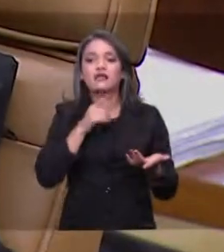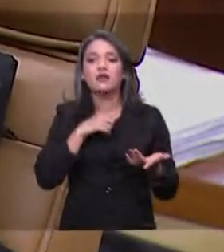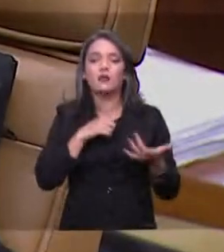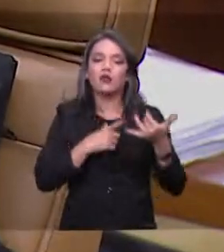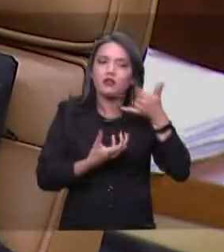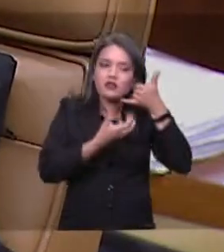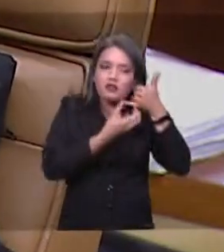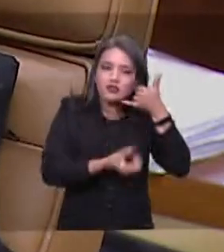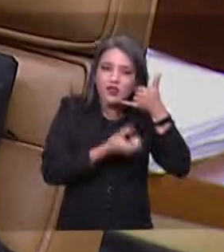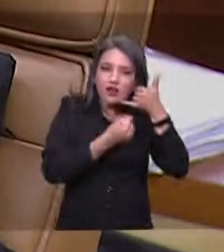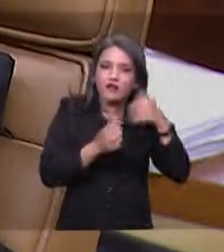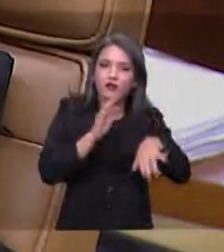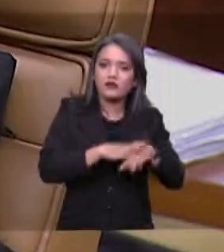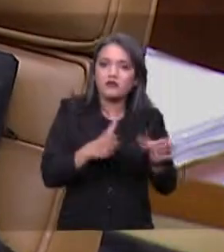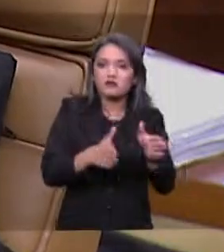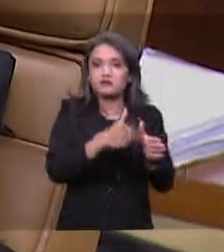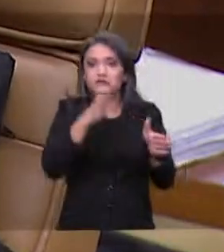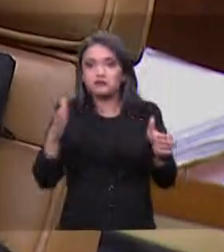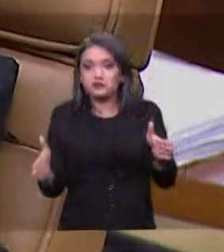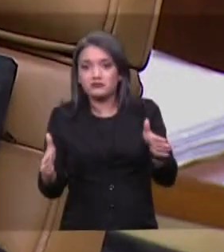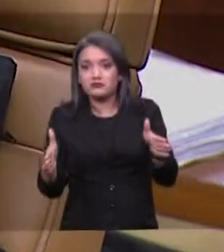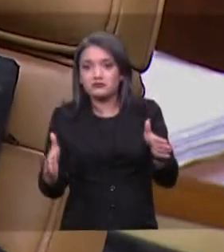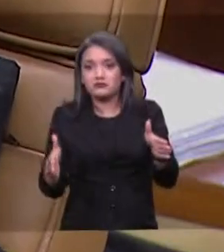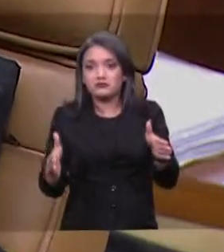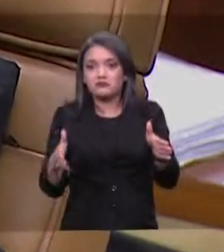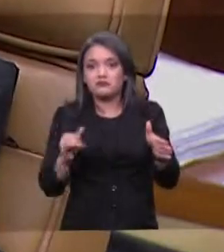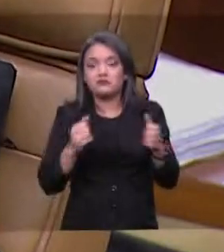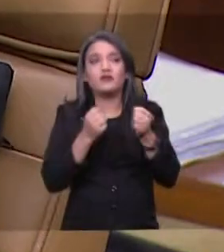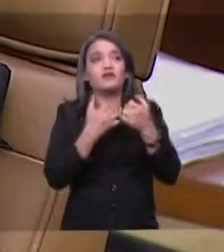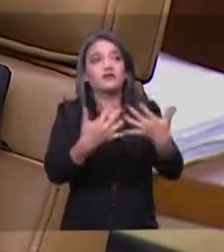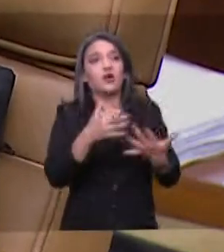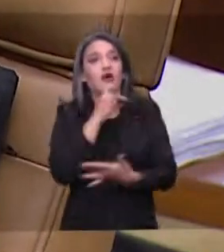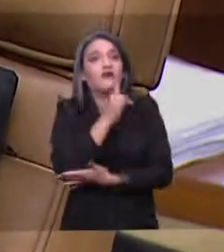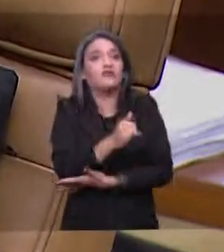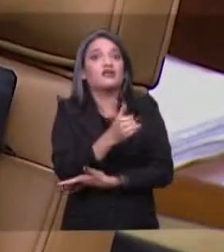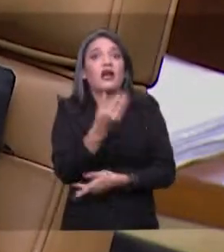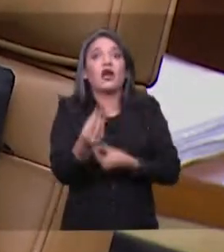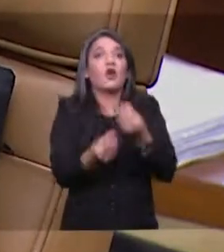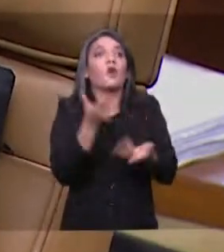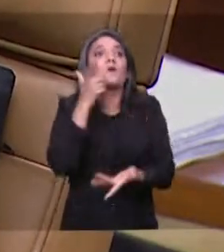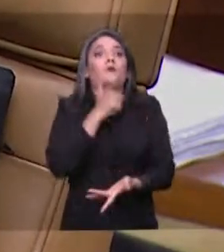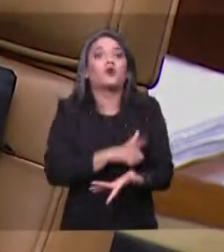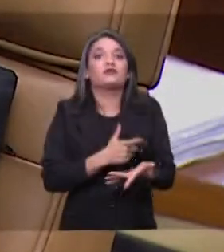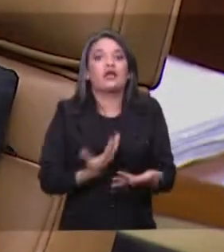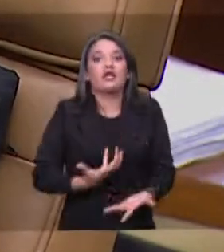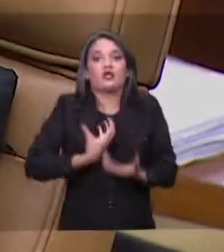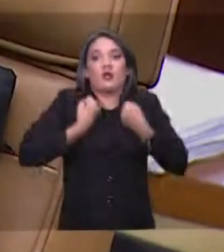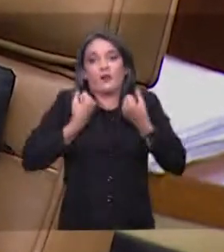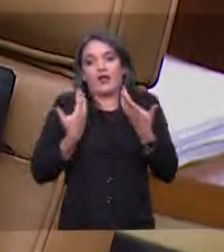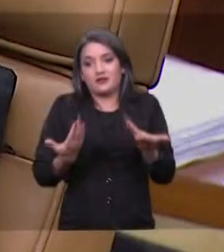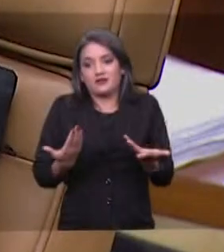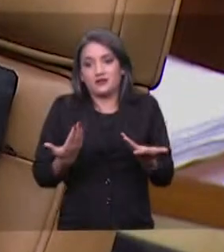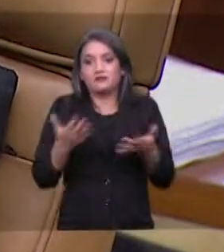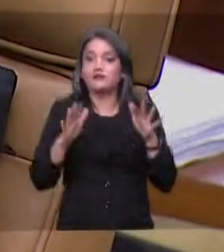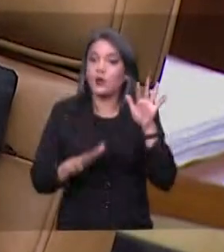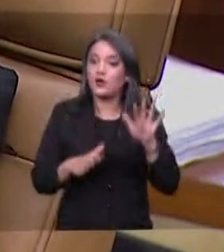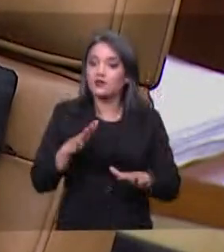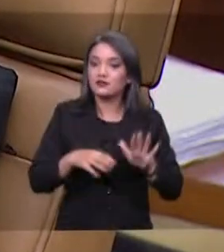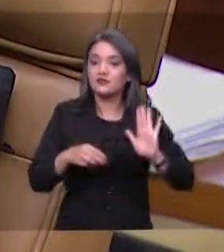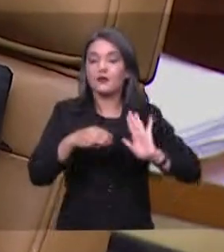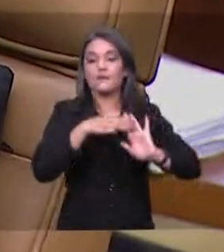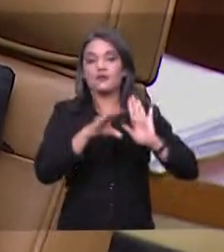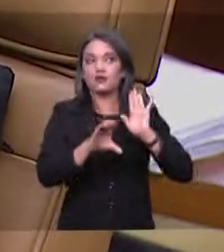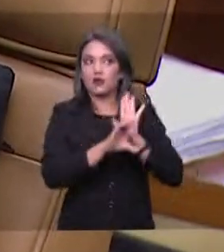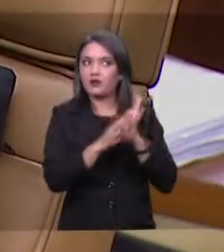interceptação telefônica. Se fizer na audiência e avisar, como é que vai conseguir? Às vezes, essas medidas cautelares,